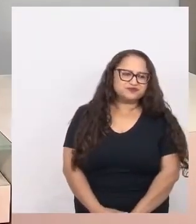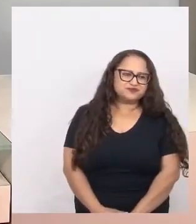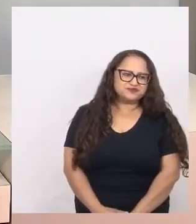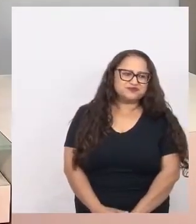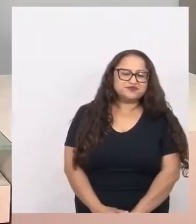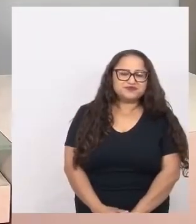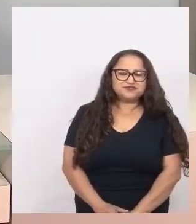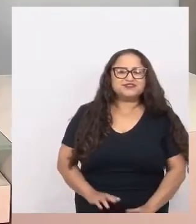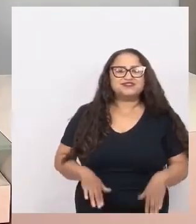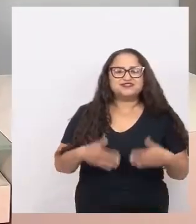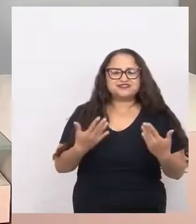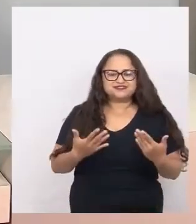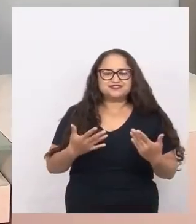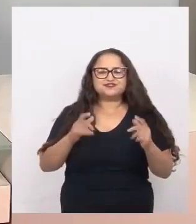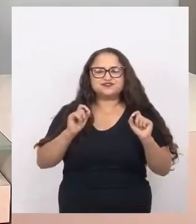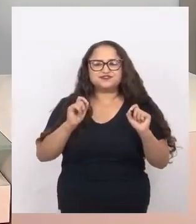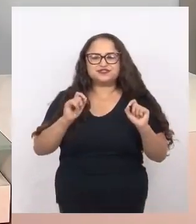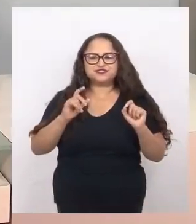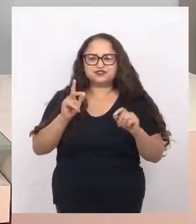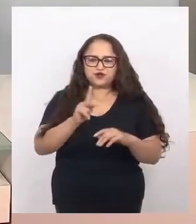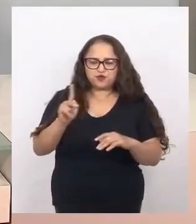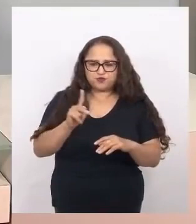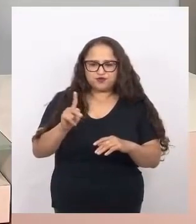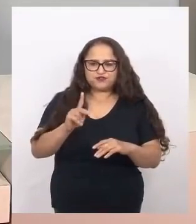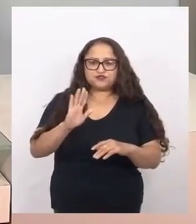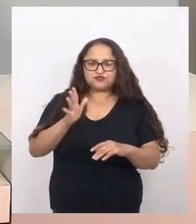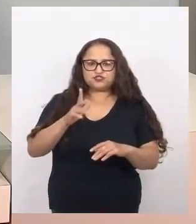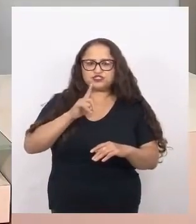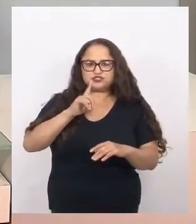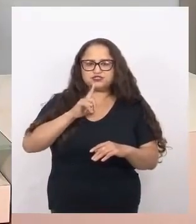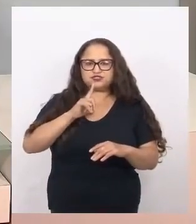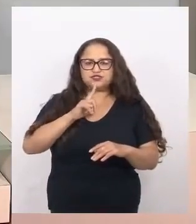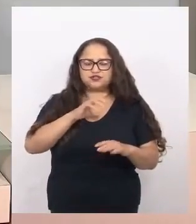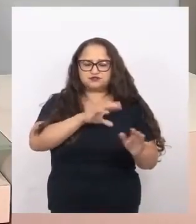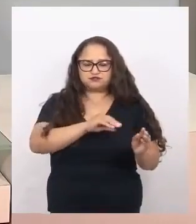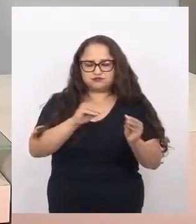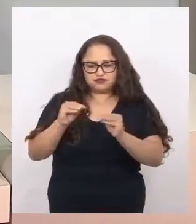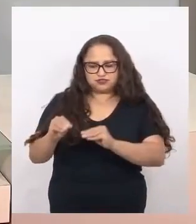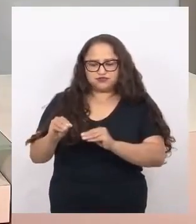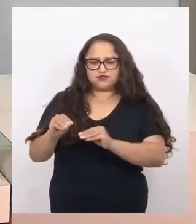2022. Aí ele vai usufruir o 0,56 numa unidade regular.